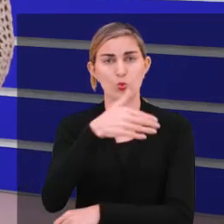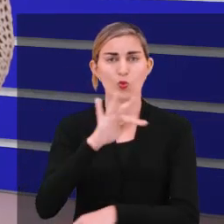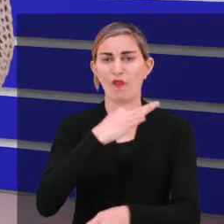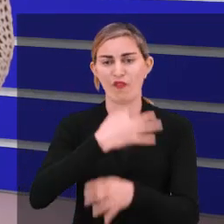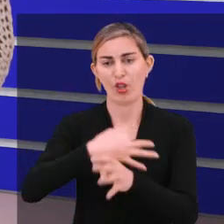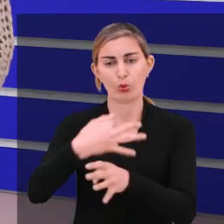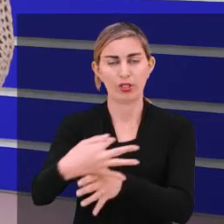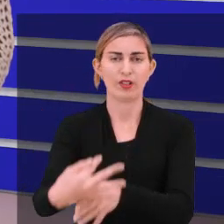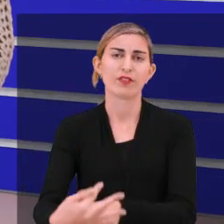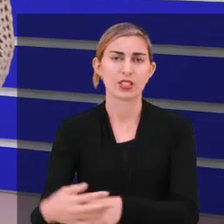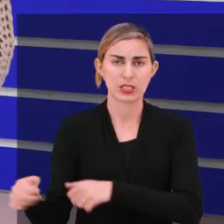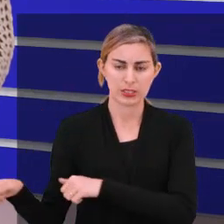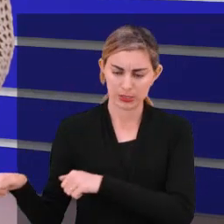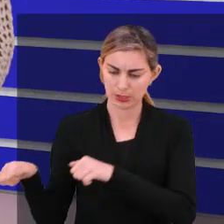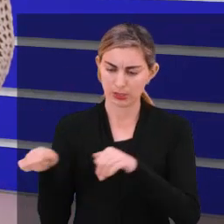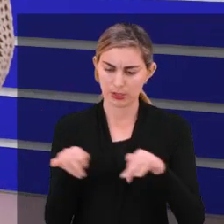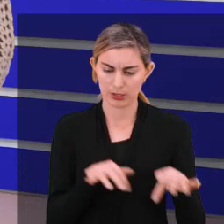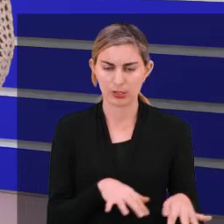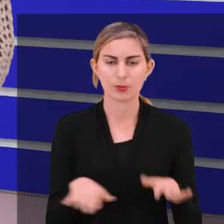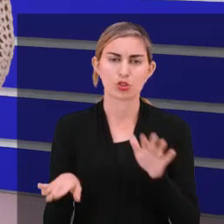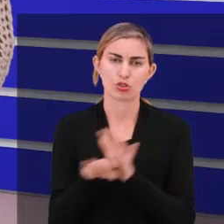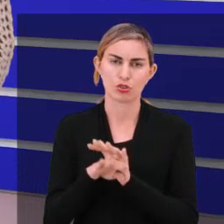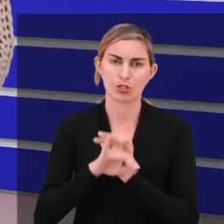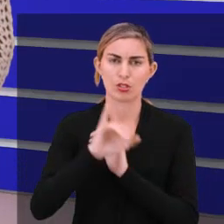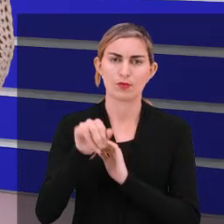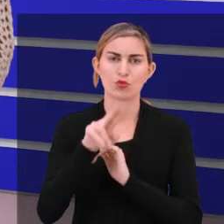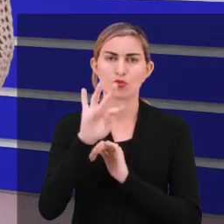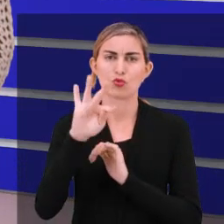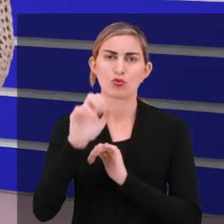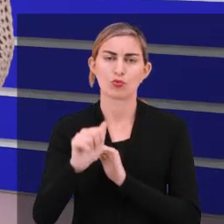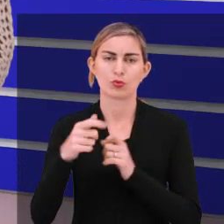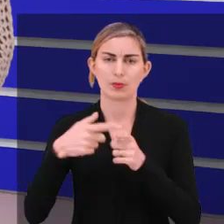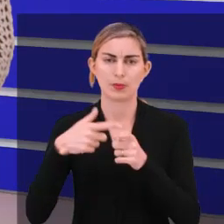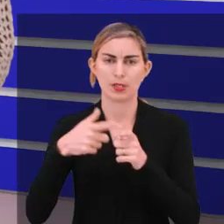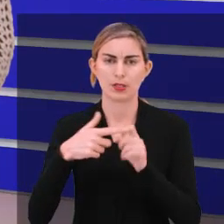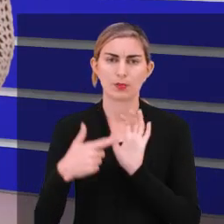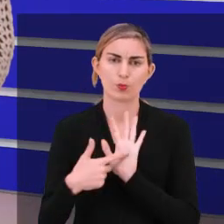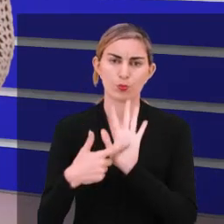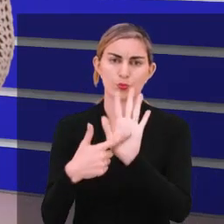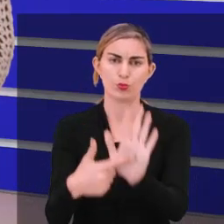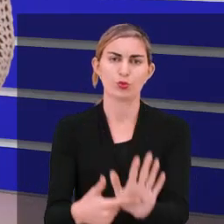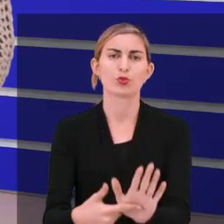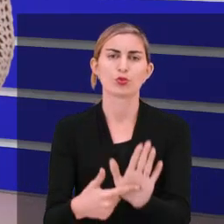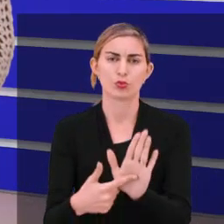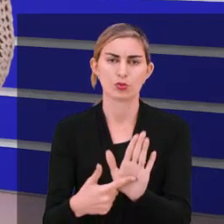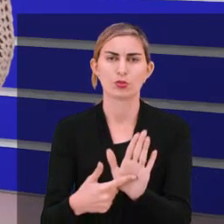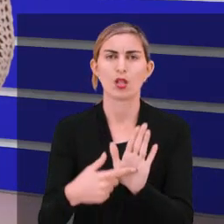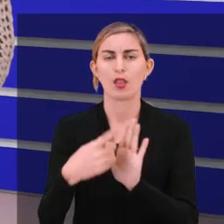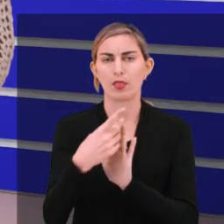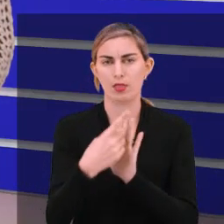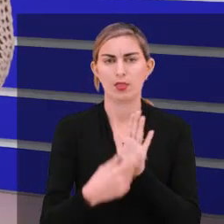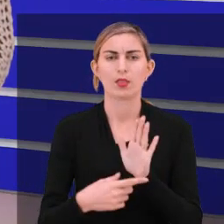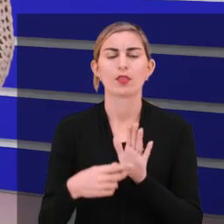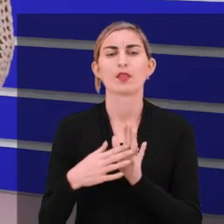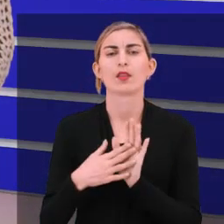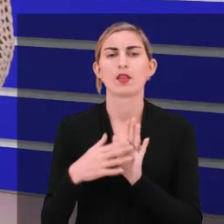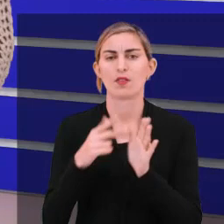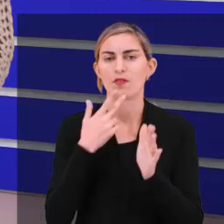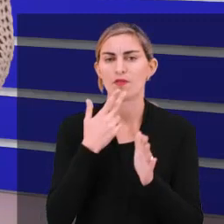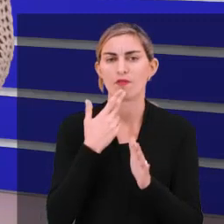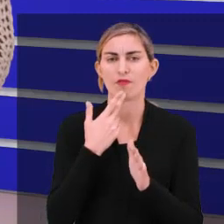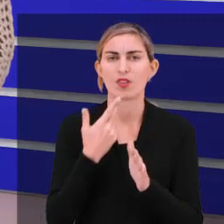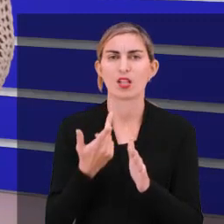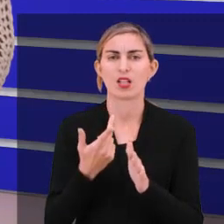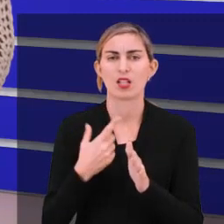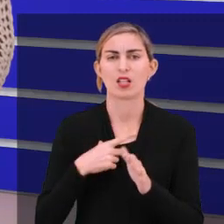Semanalmente, essa anestesista chegava na junta médica apresentando uma demanda, dizendo